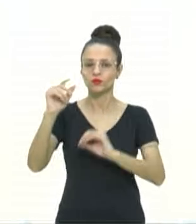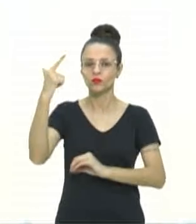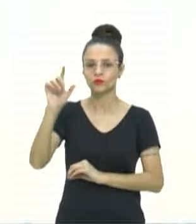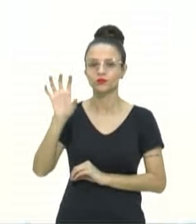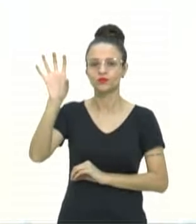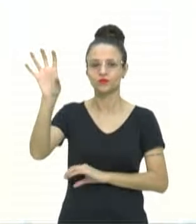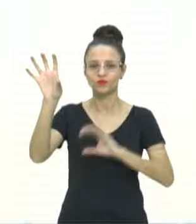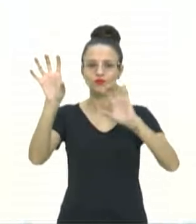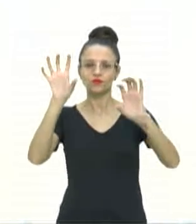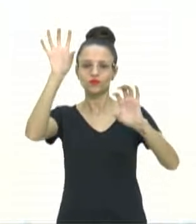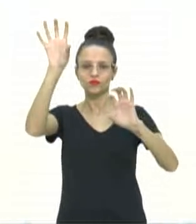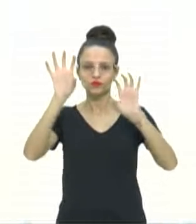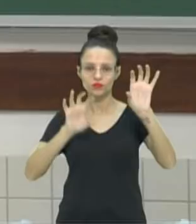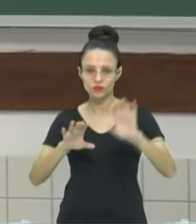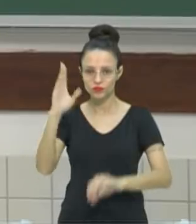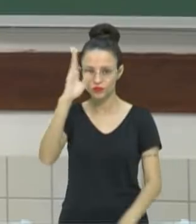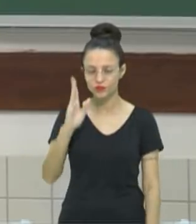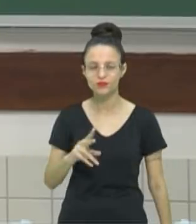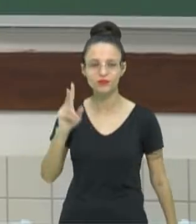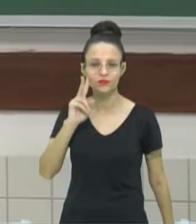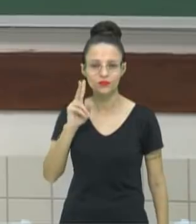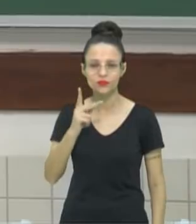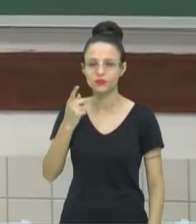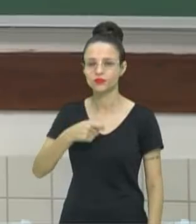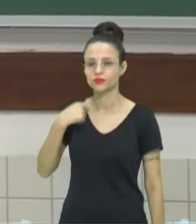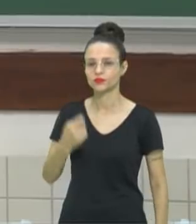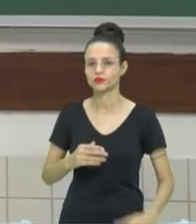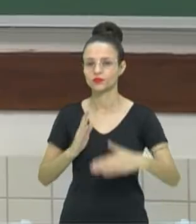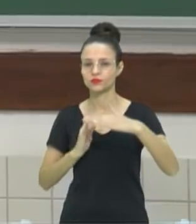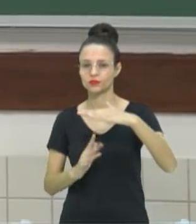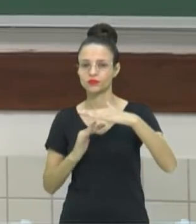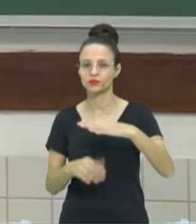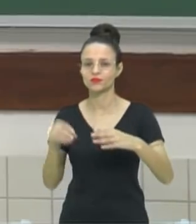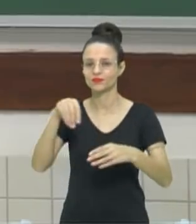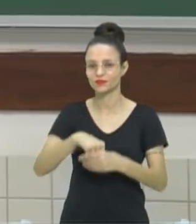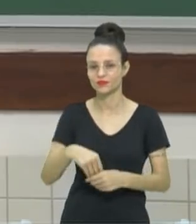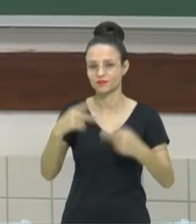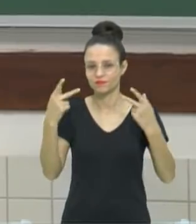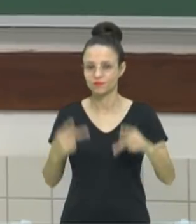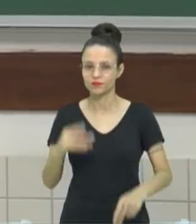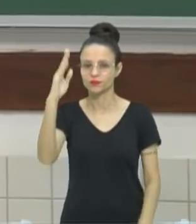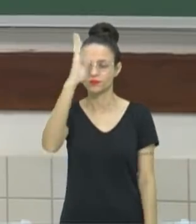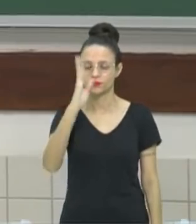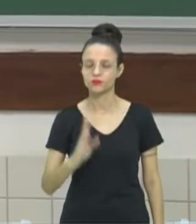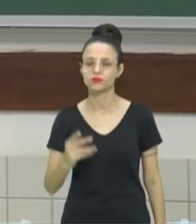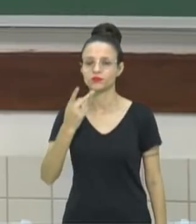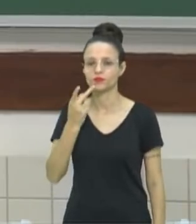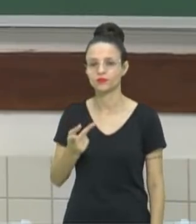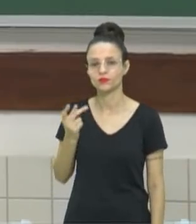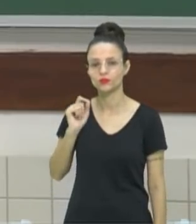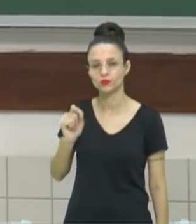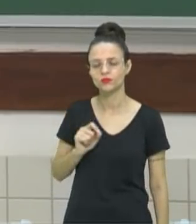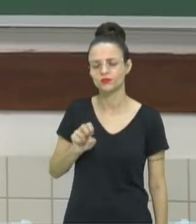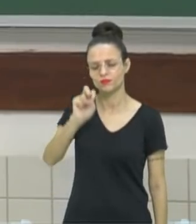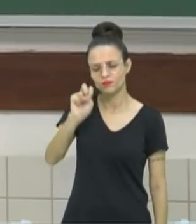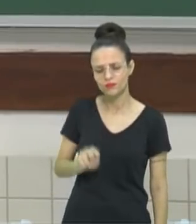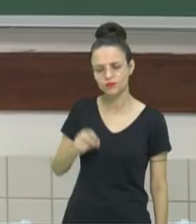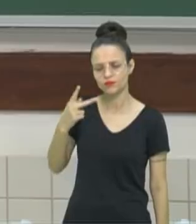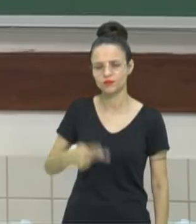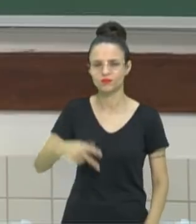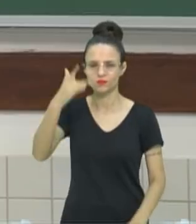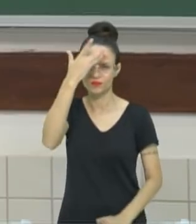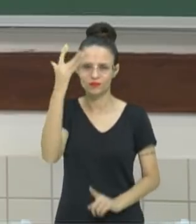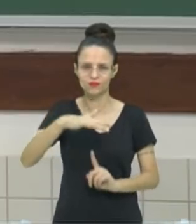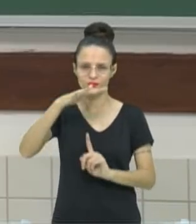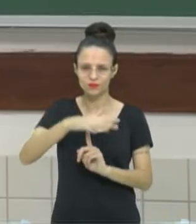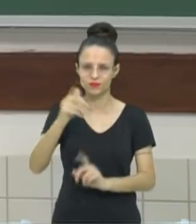do Brasil. Lembram quando a gente falou sobre migrações internas do Brasil? Que a gente disse que muitos sulistas,